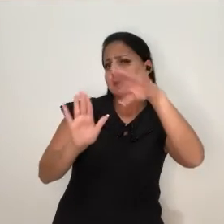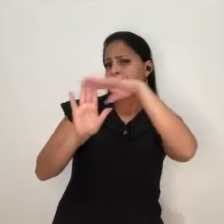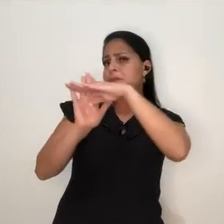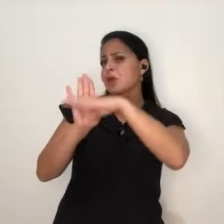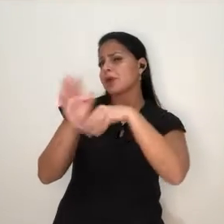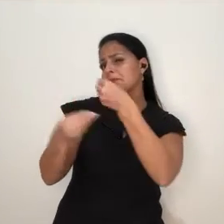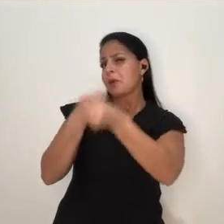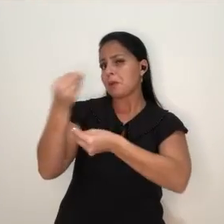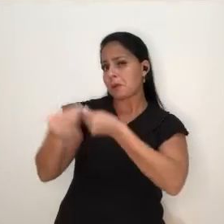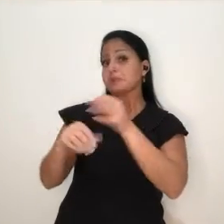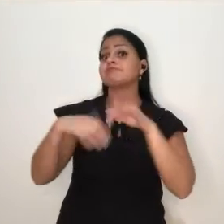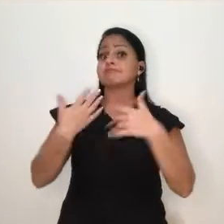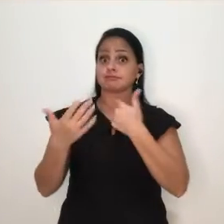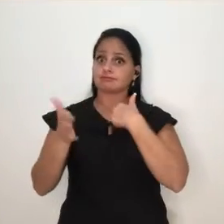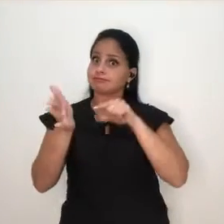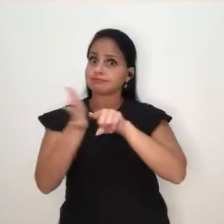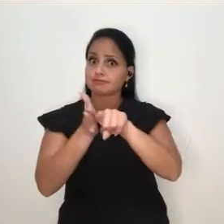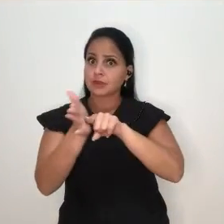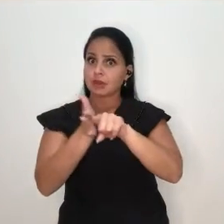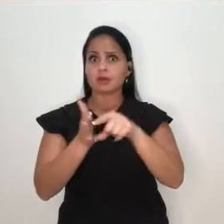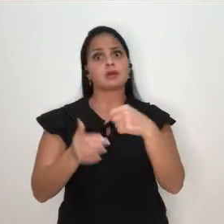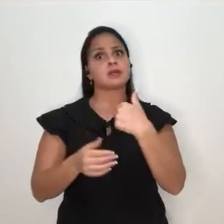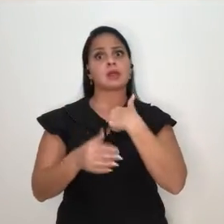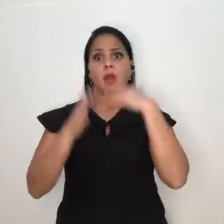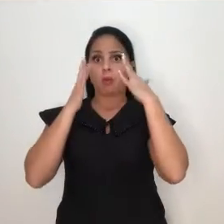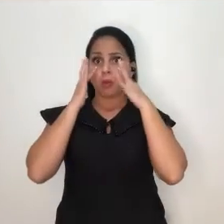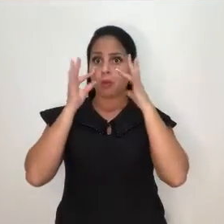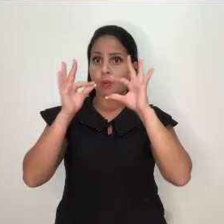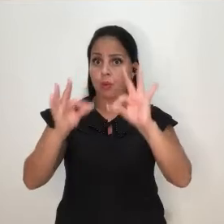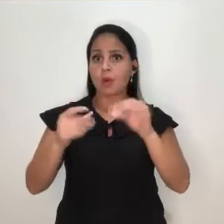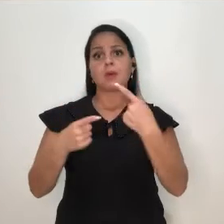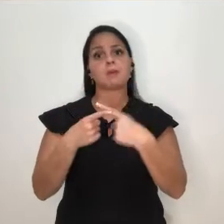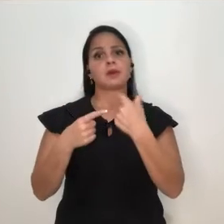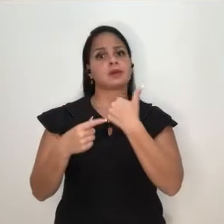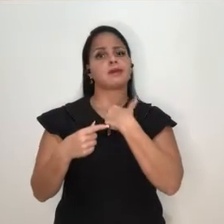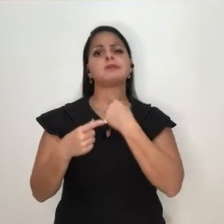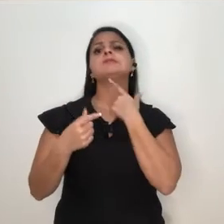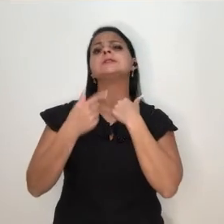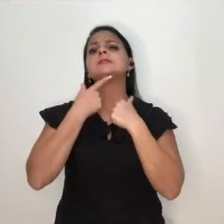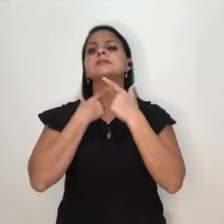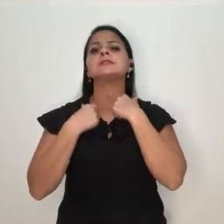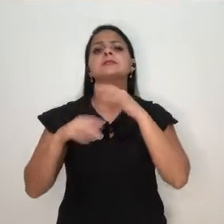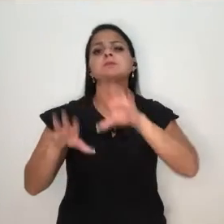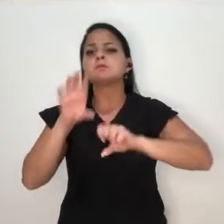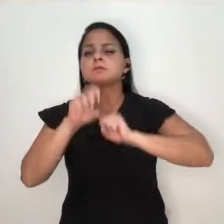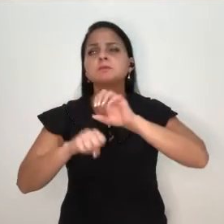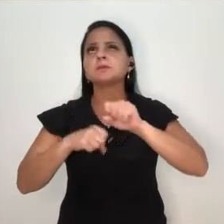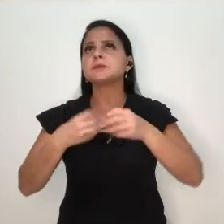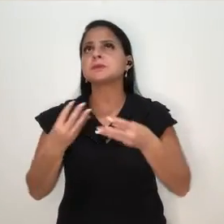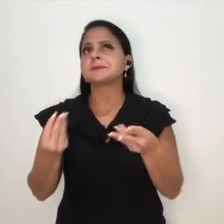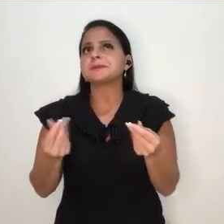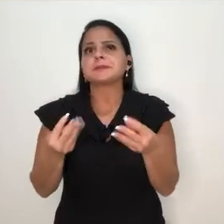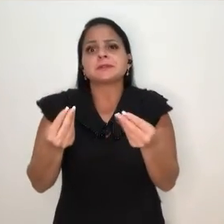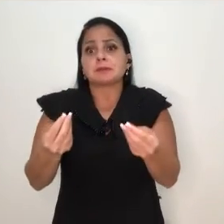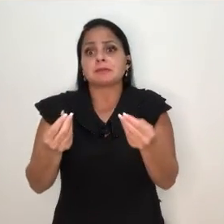pesquisei e me atraiu muito, porque eu estava muito em busca dessa